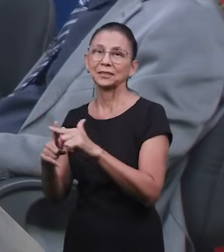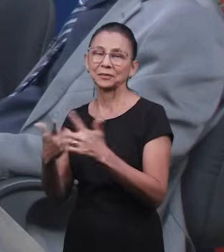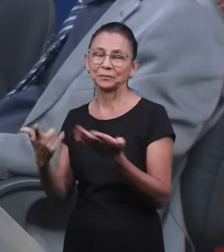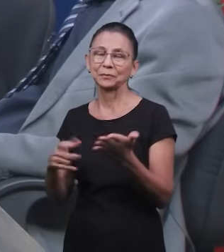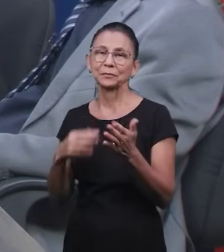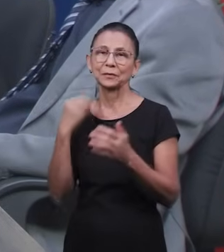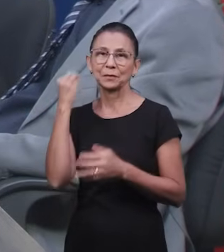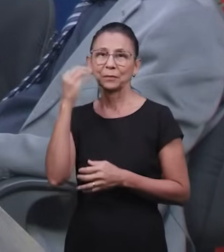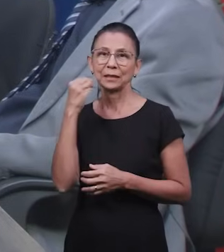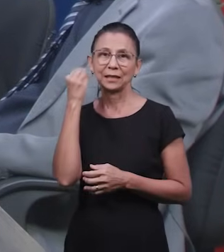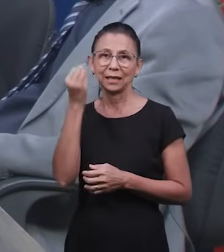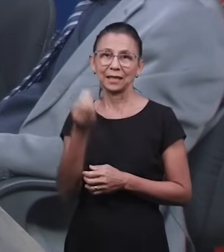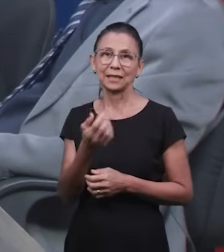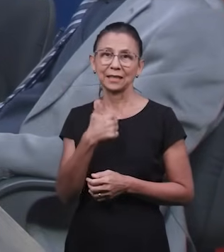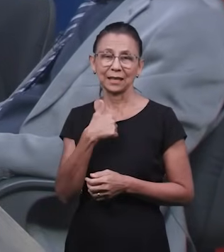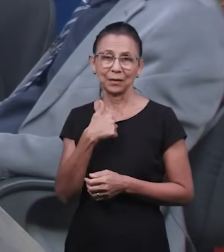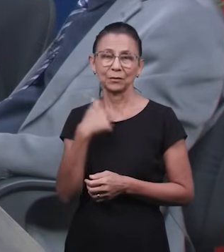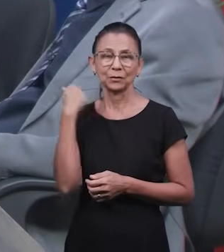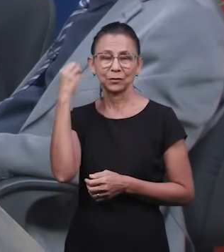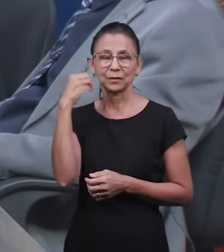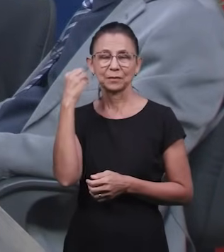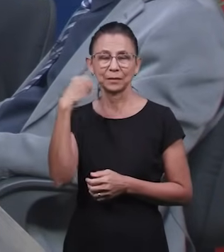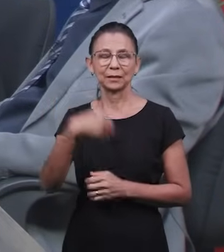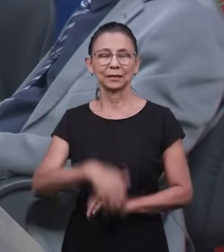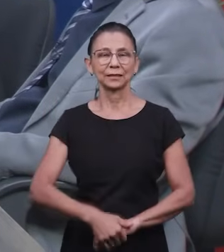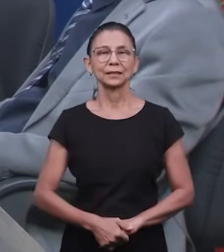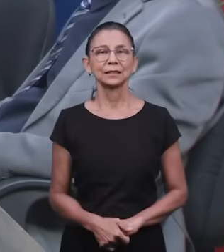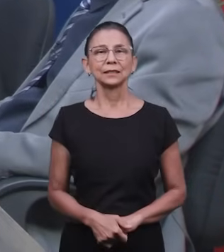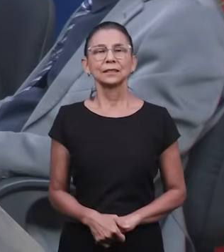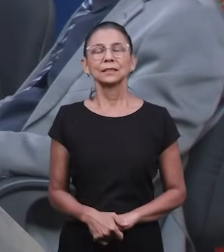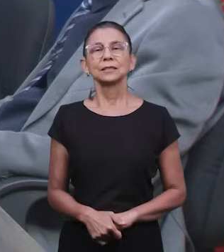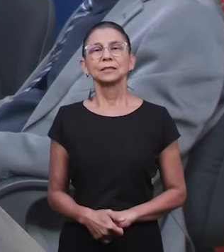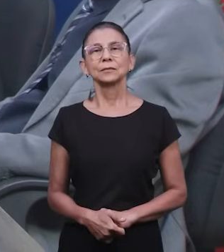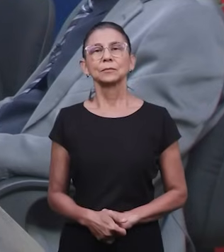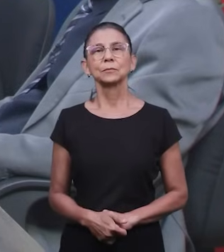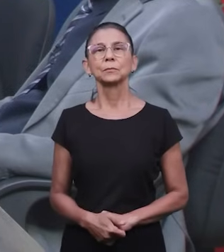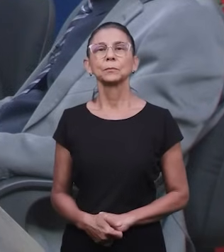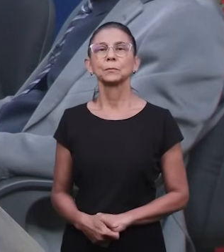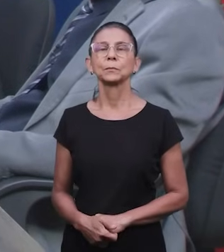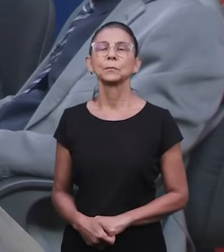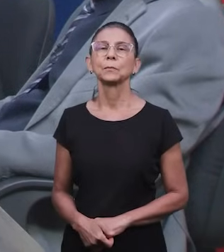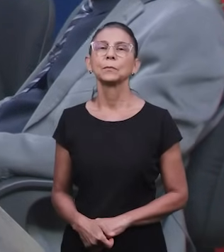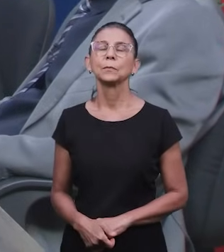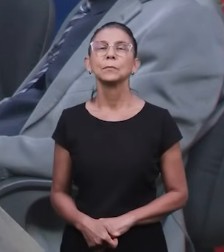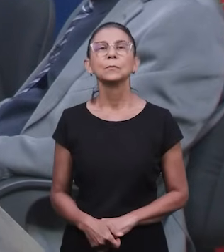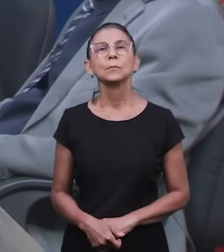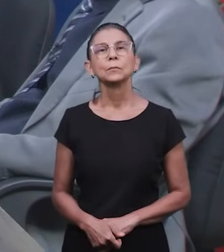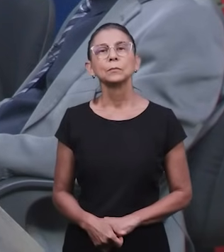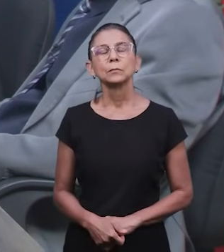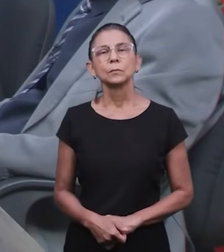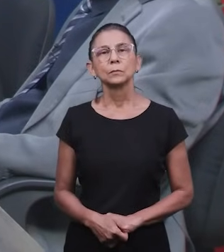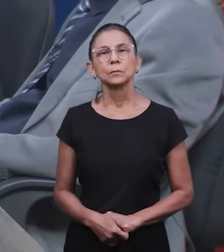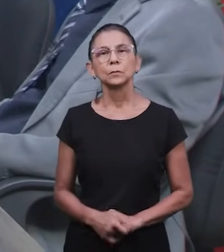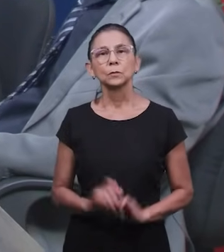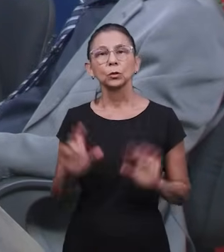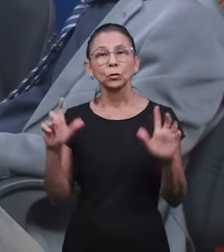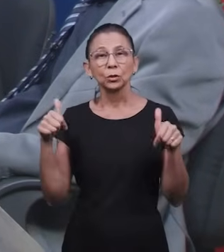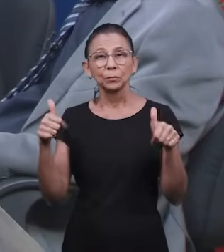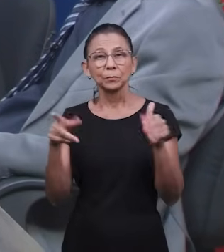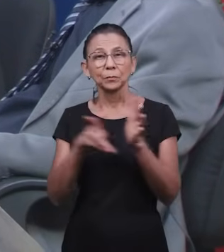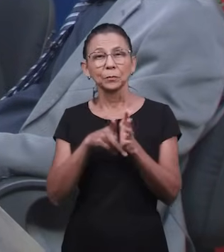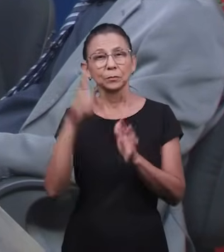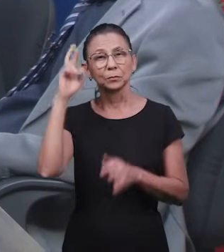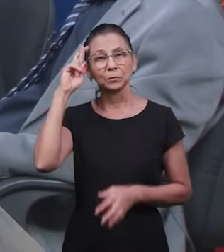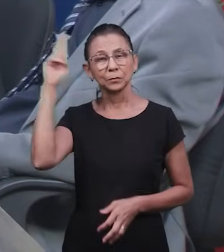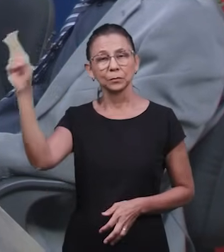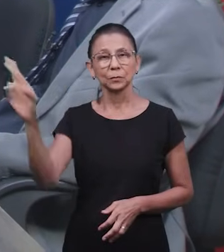Aleluia. Acabou, estou aqui até hoje. Isso foi em 84. Graças a Deus. Amém. Definiu. Então, quando é uma coisa do Senhor, cada